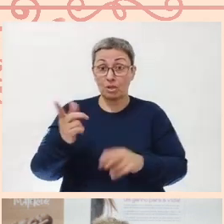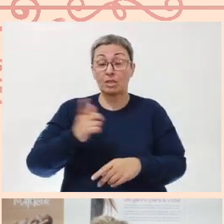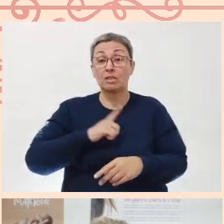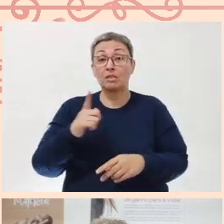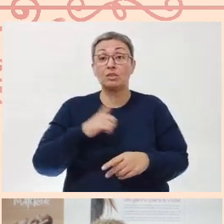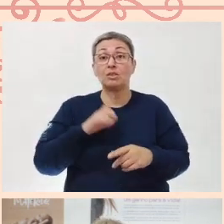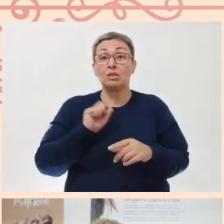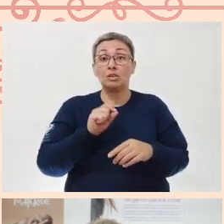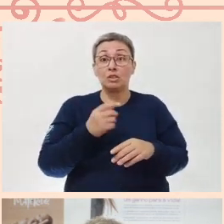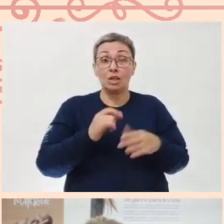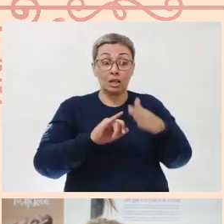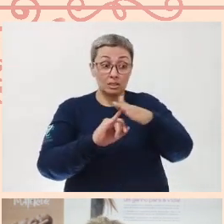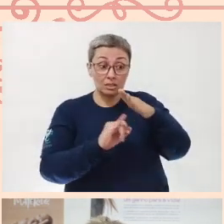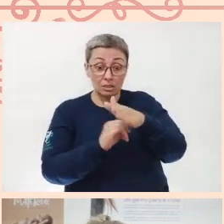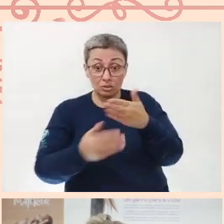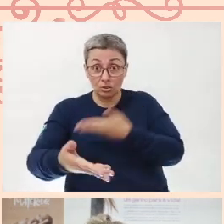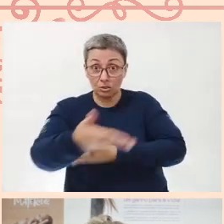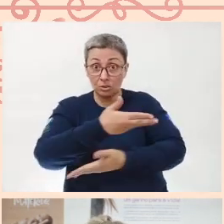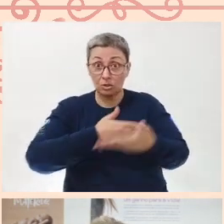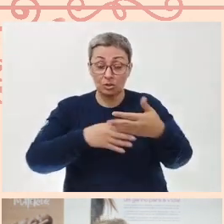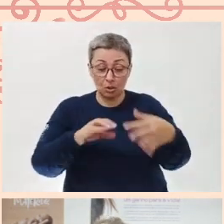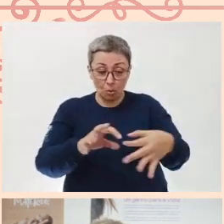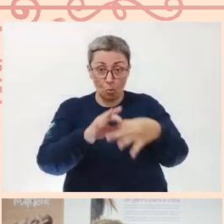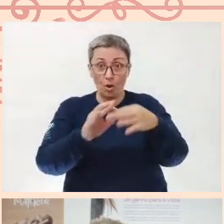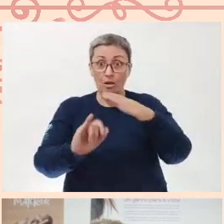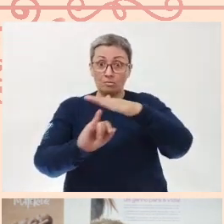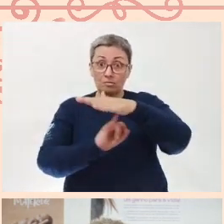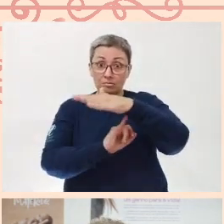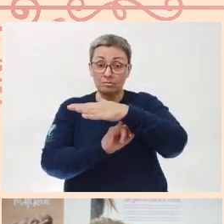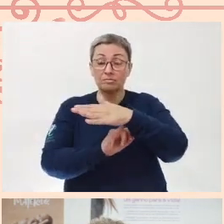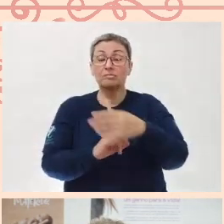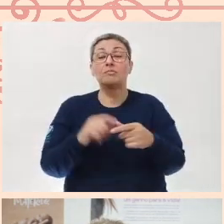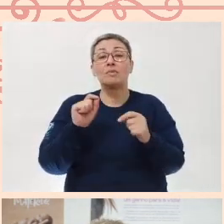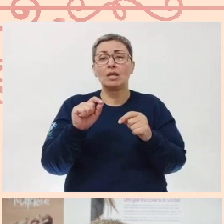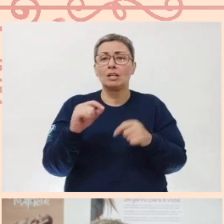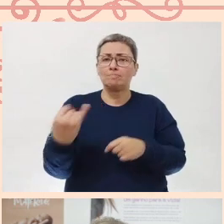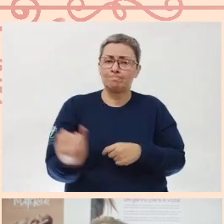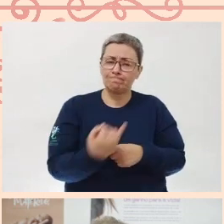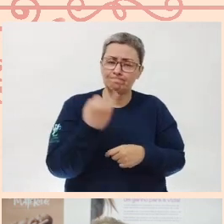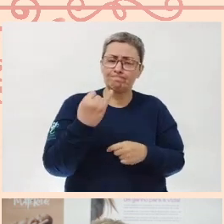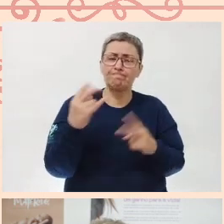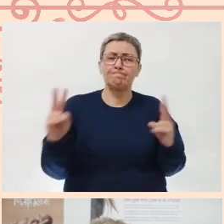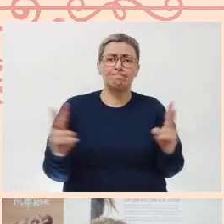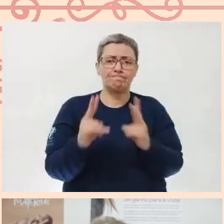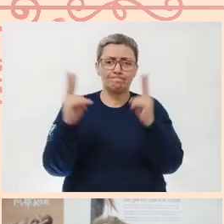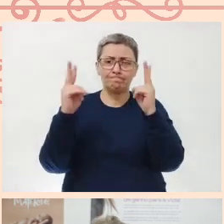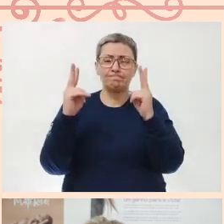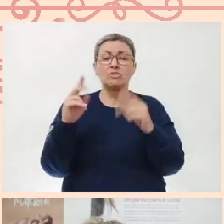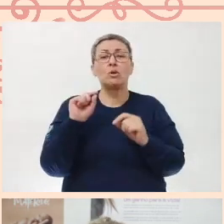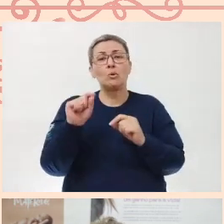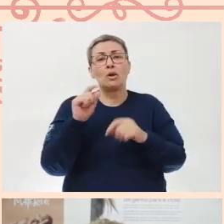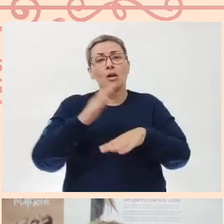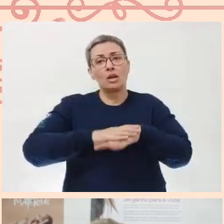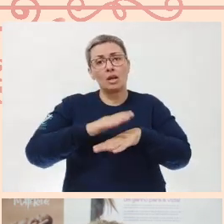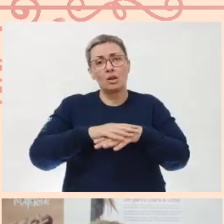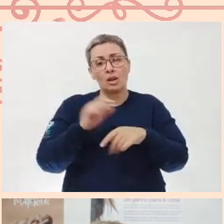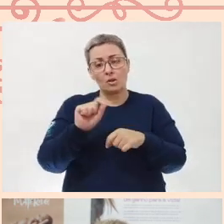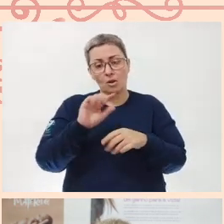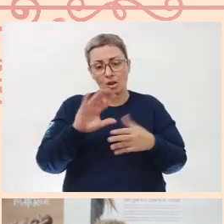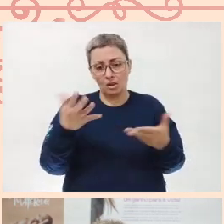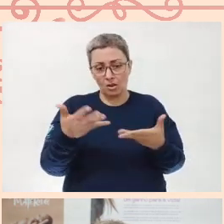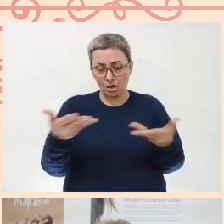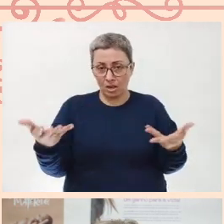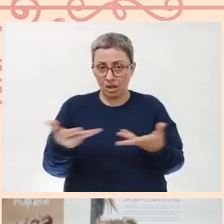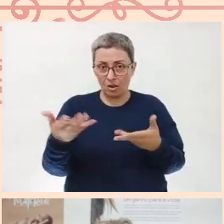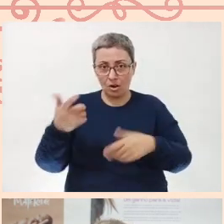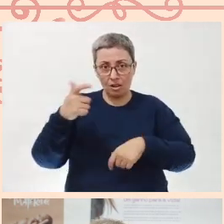que existe entre as instituições, o elo institucional, extremamente valioso, que é o que está